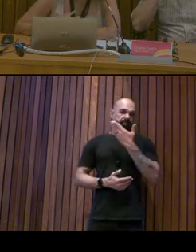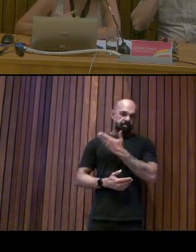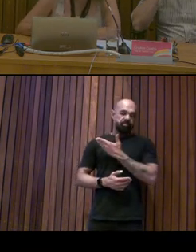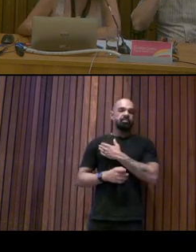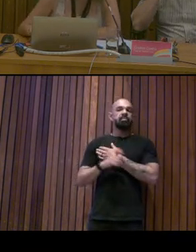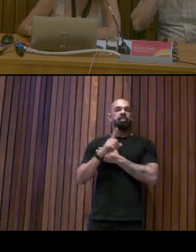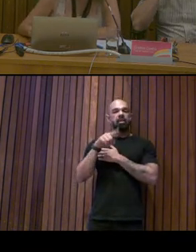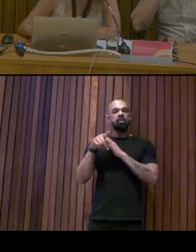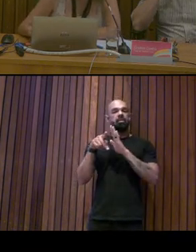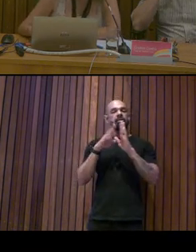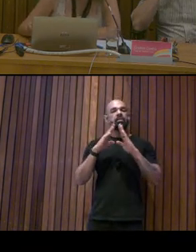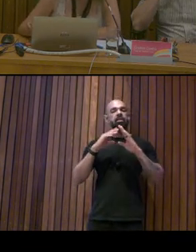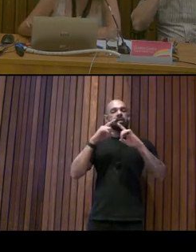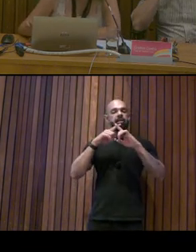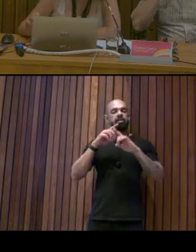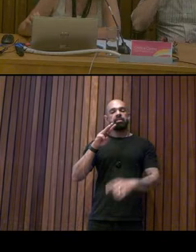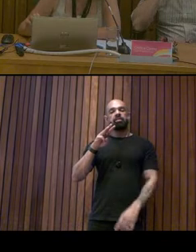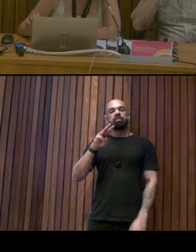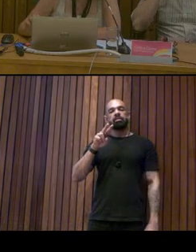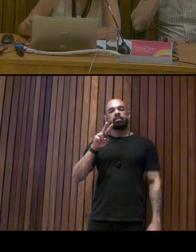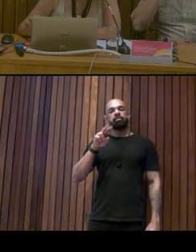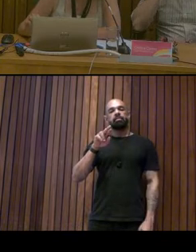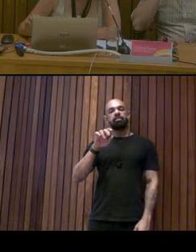Então esse aqui é na Igreja de Varginha.